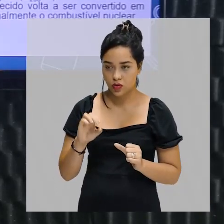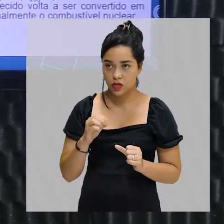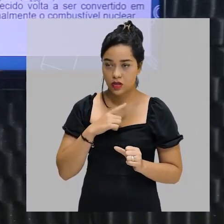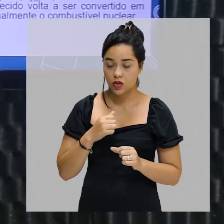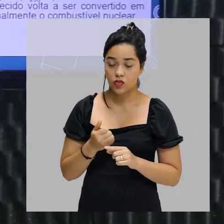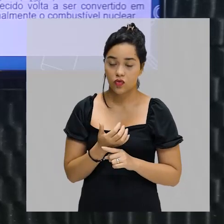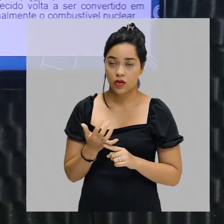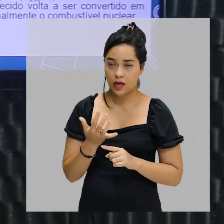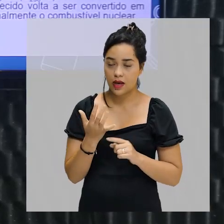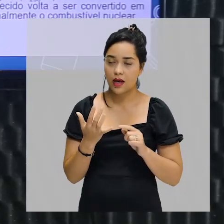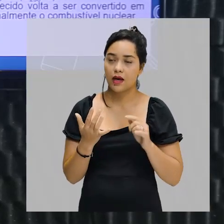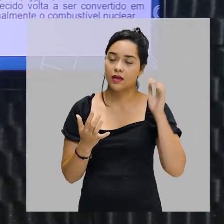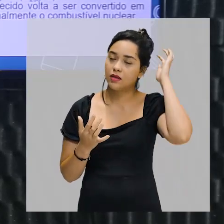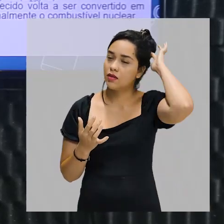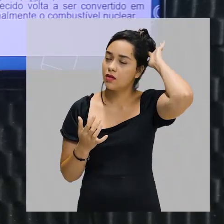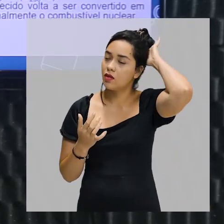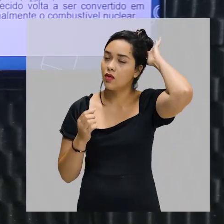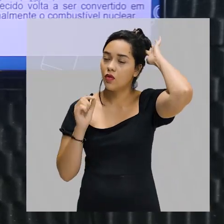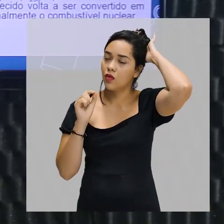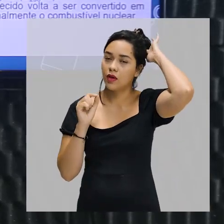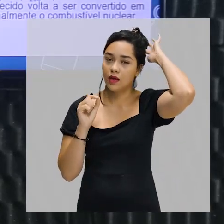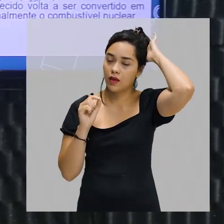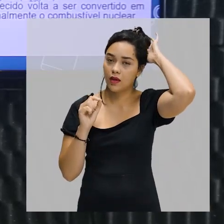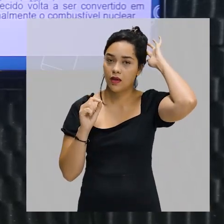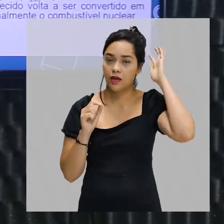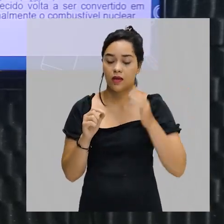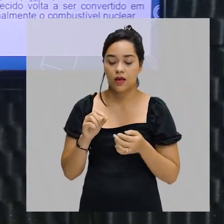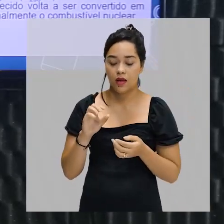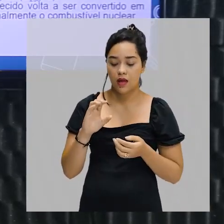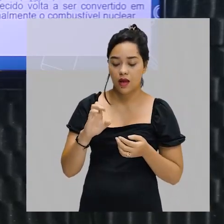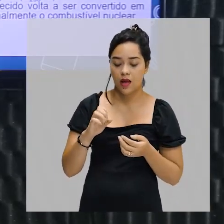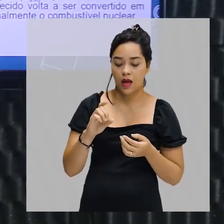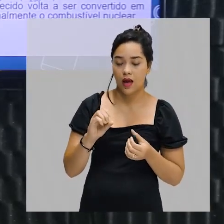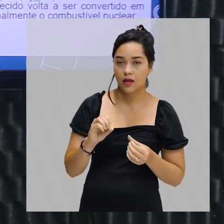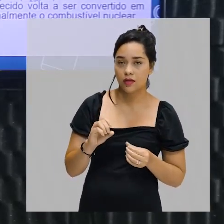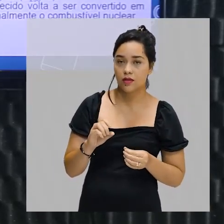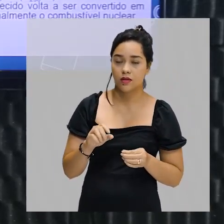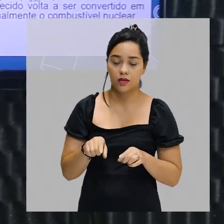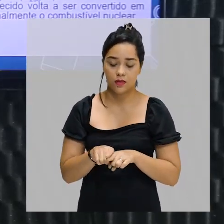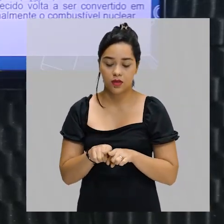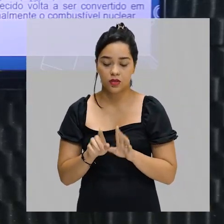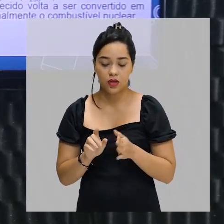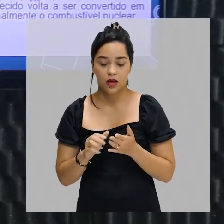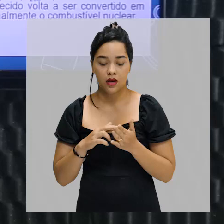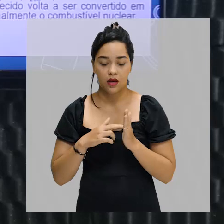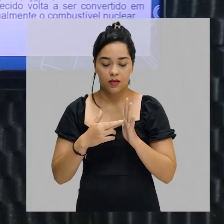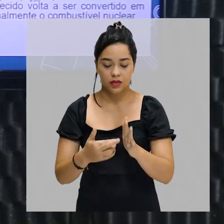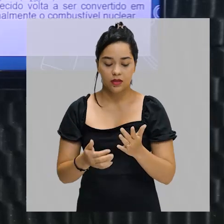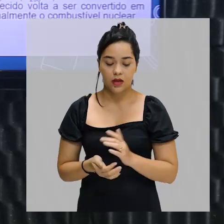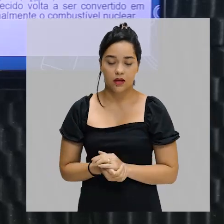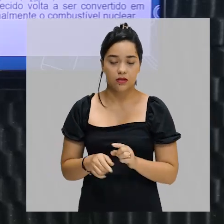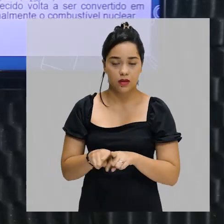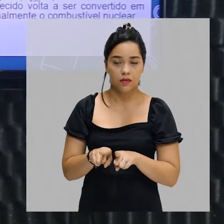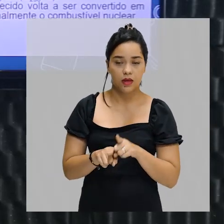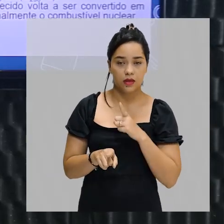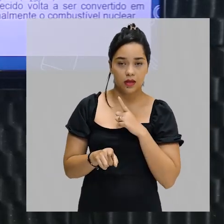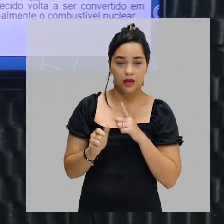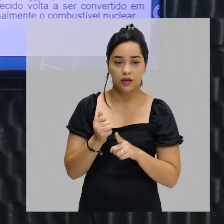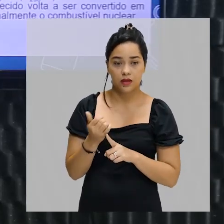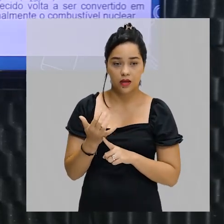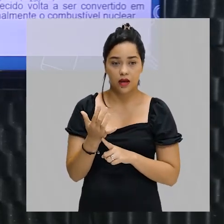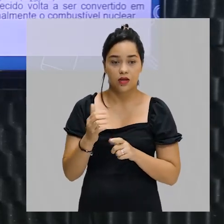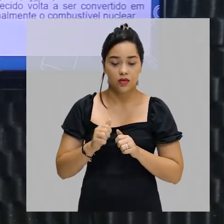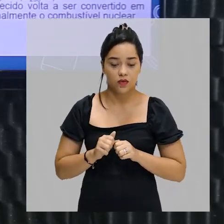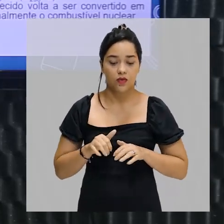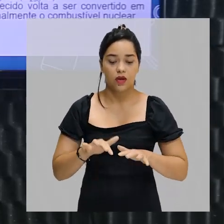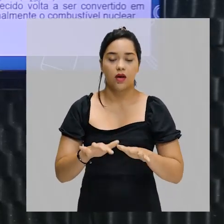gás, né, hexafluoreto de urânio. Certo? Nós temos aqui como ele é representado. E fazer este gás